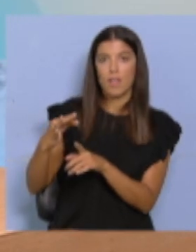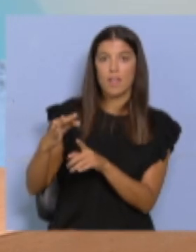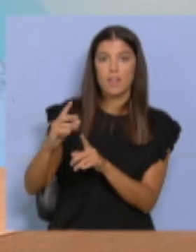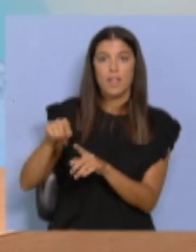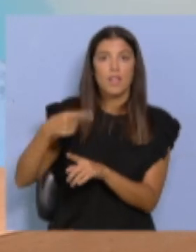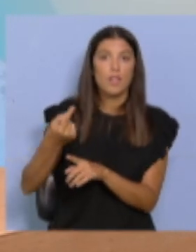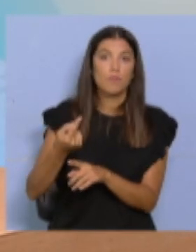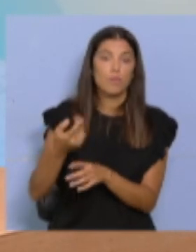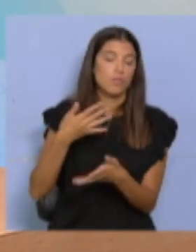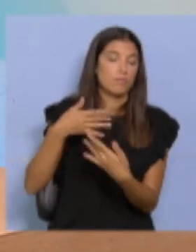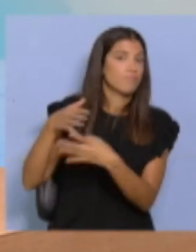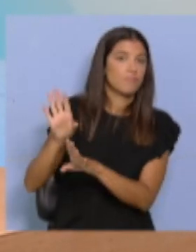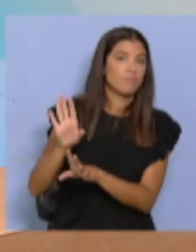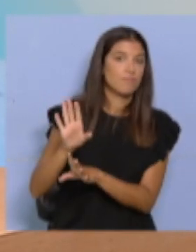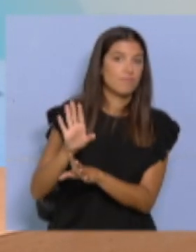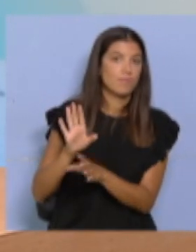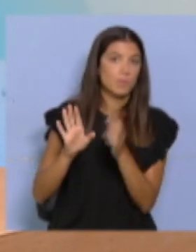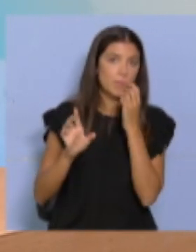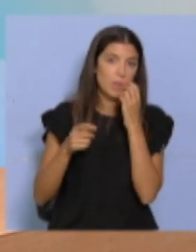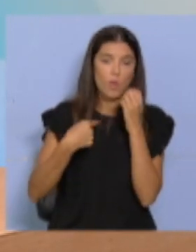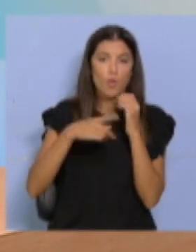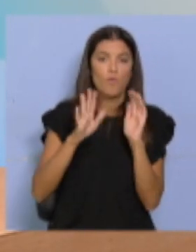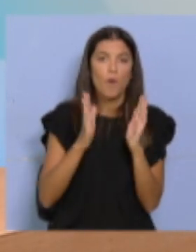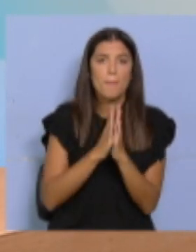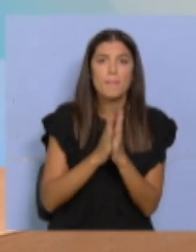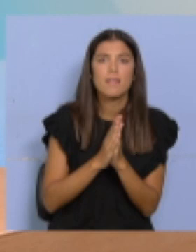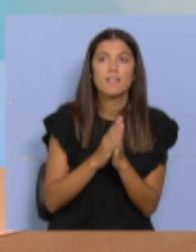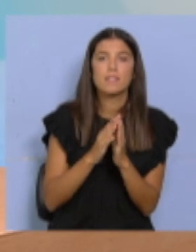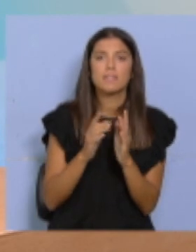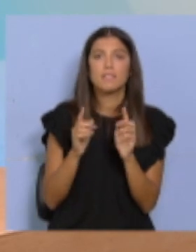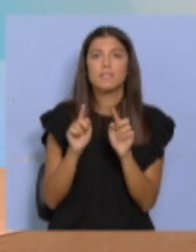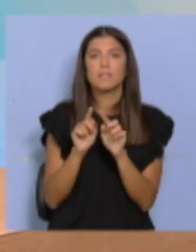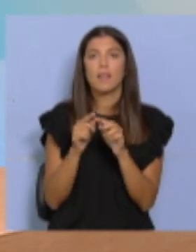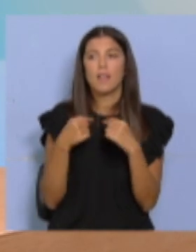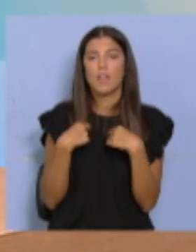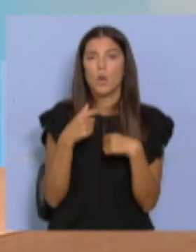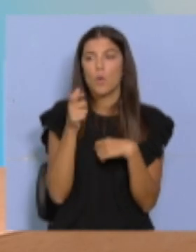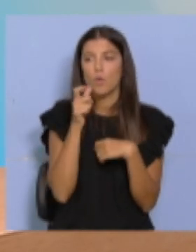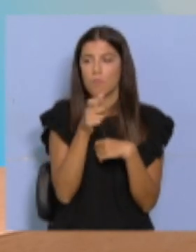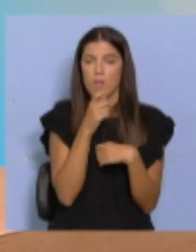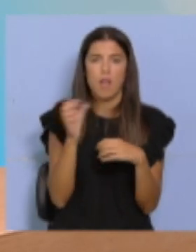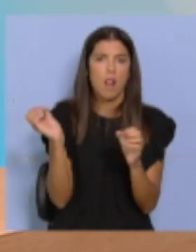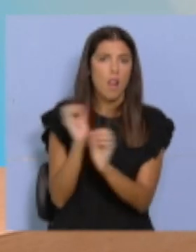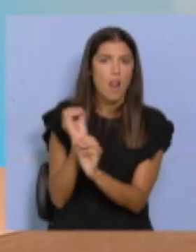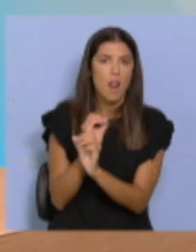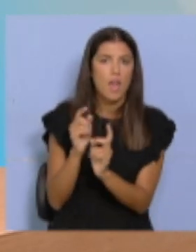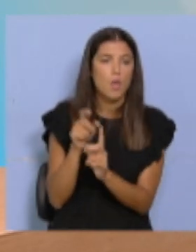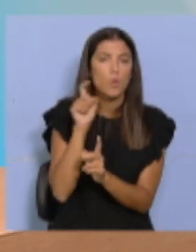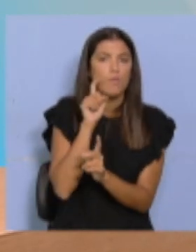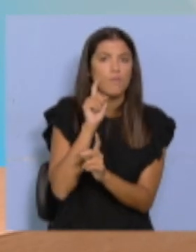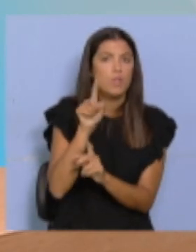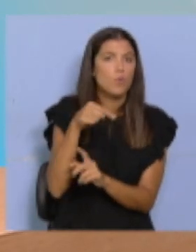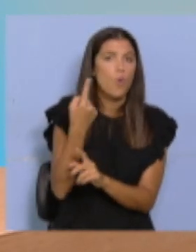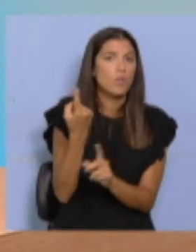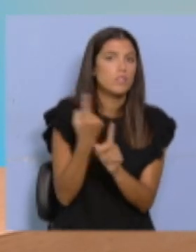dizer, não, mas eu não vou à missa, eu não tenho nada a ver com a igreja, eu não me comprometo com nada, eu até defendo outras leis que não têm nada a